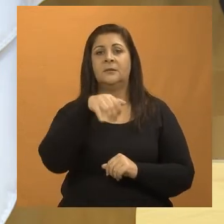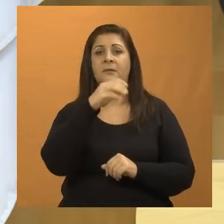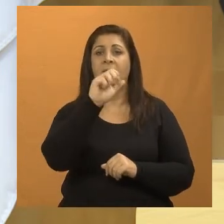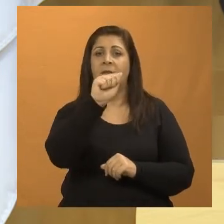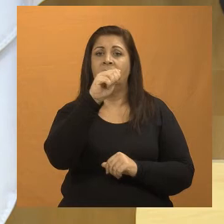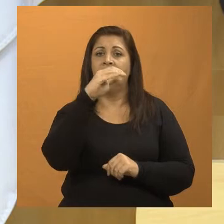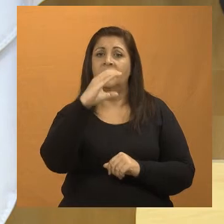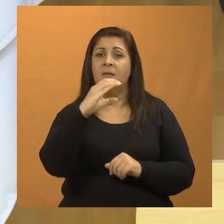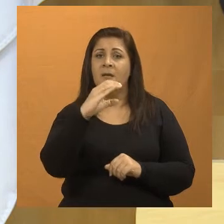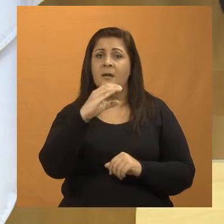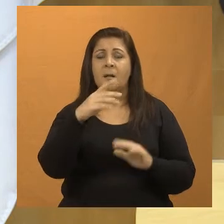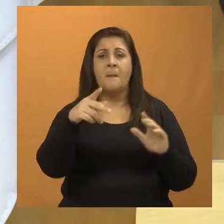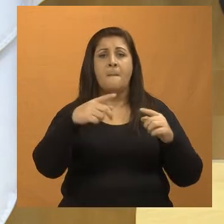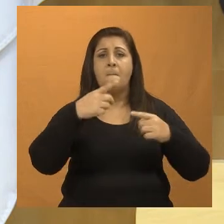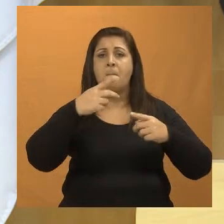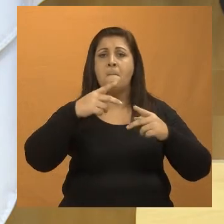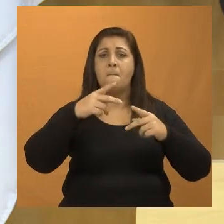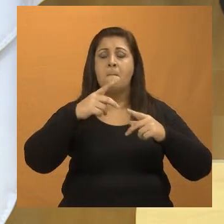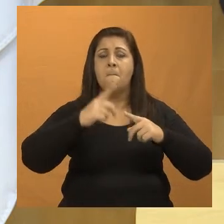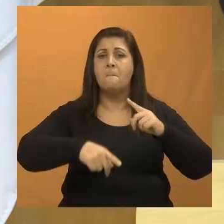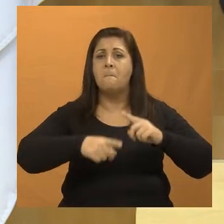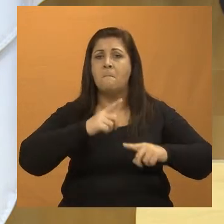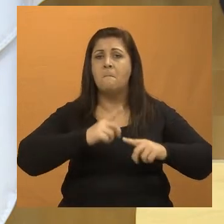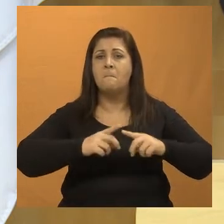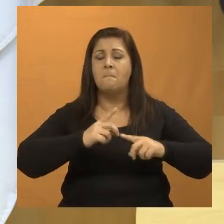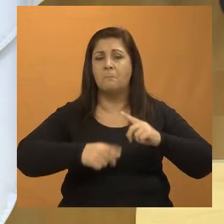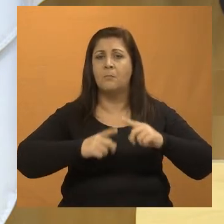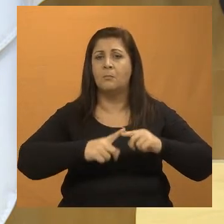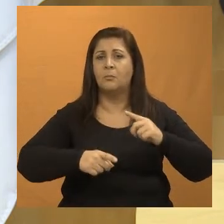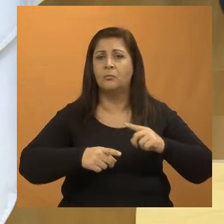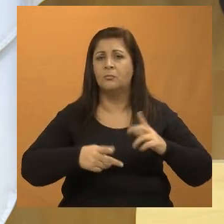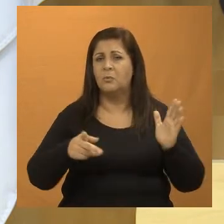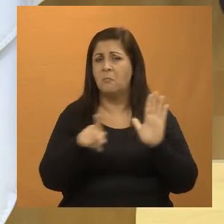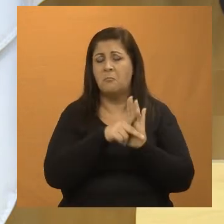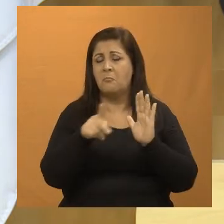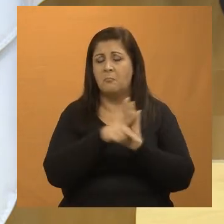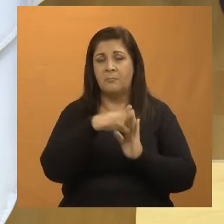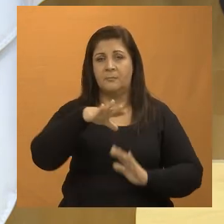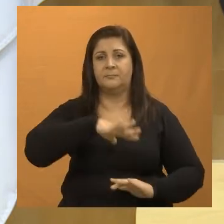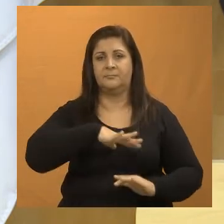da cidade. Isso daí eu coloco sempre. O